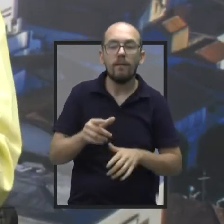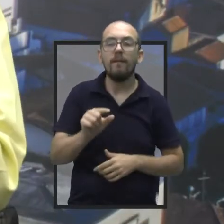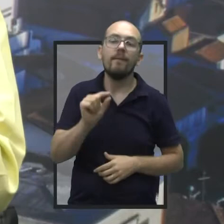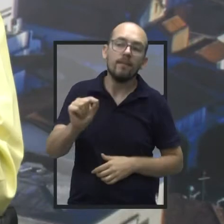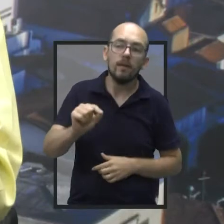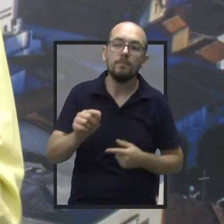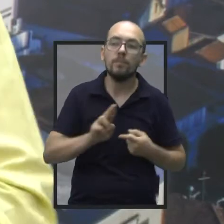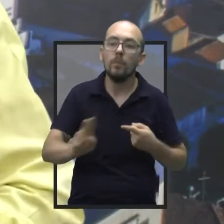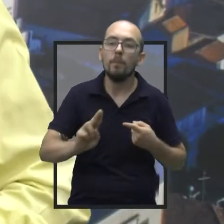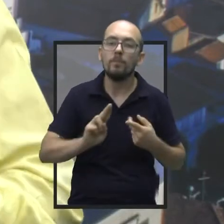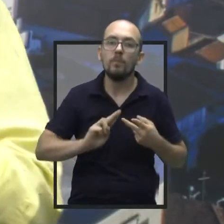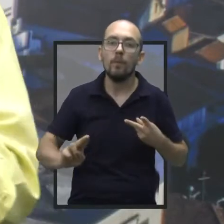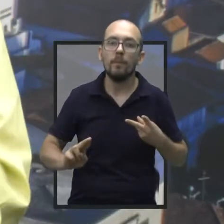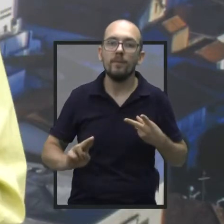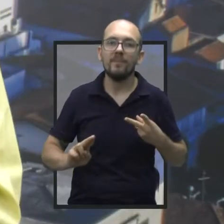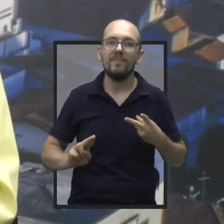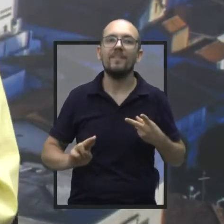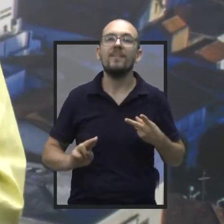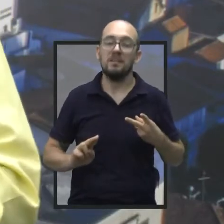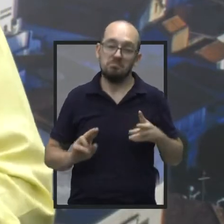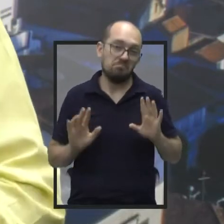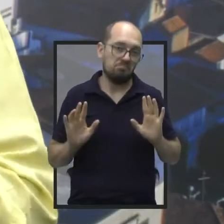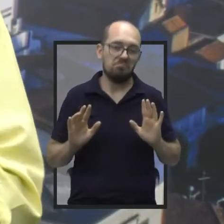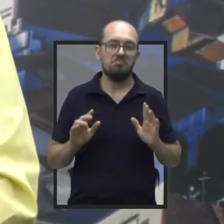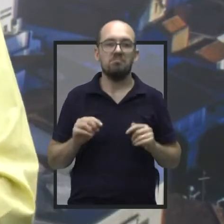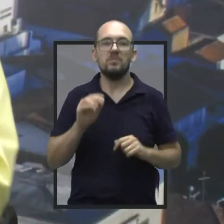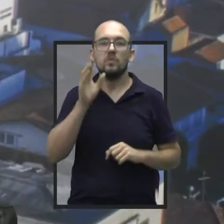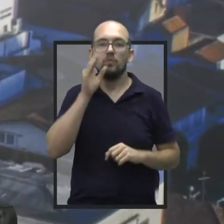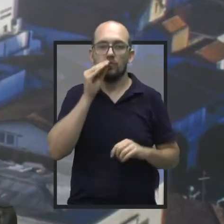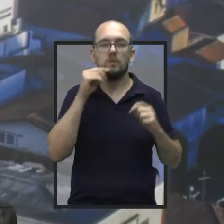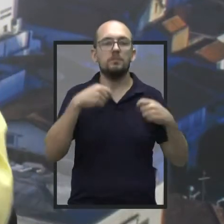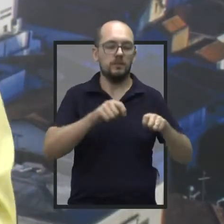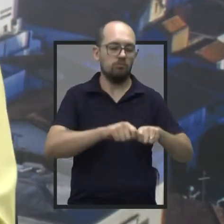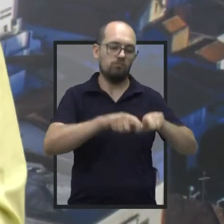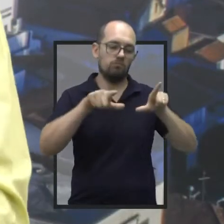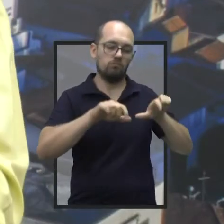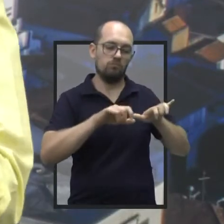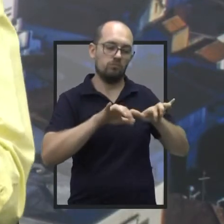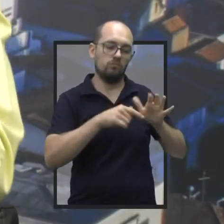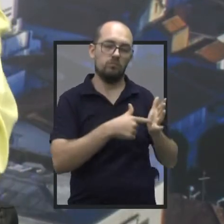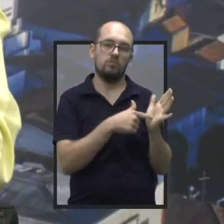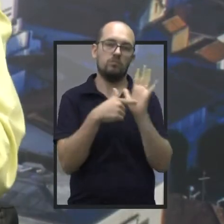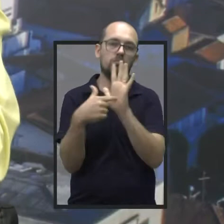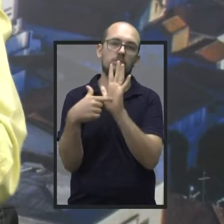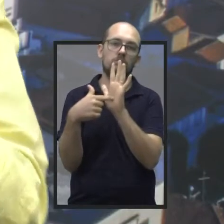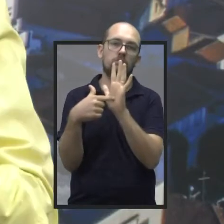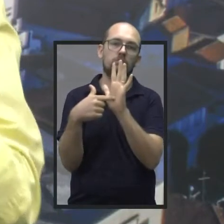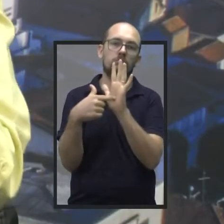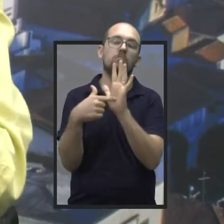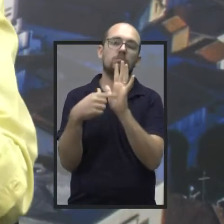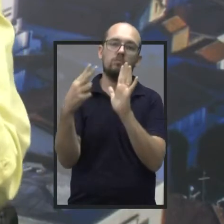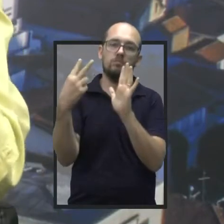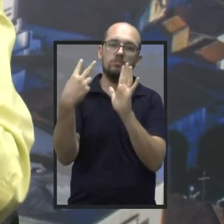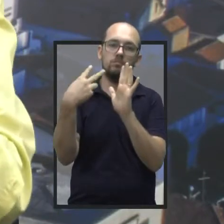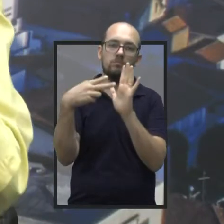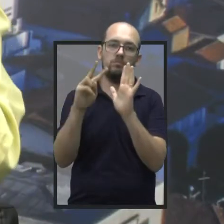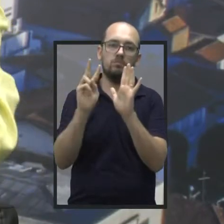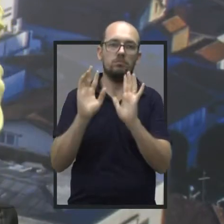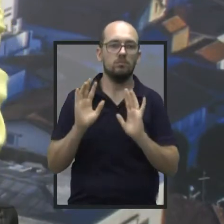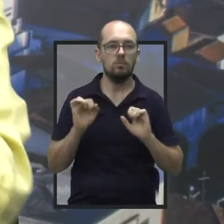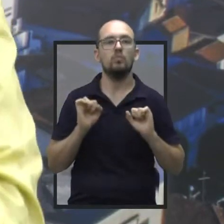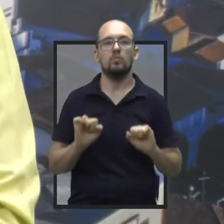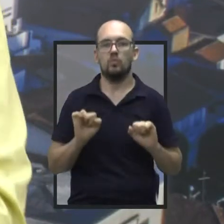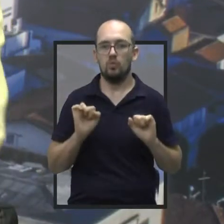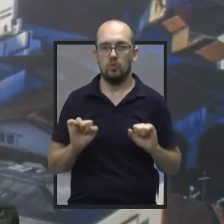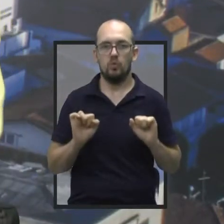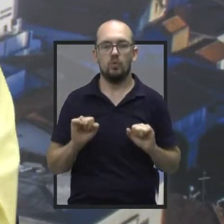pessoas. Aí está lá, ele fica de posse, o funcionário fica de posse e apresenta para a pessoa interessada, para o idoso que está pretendendo